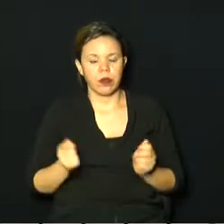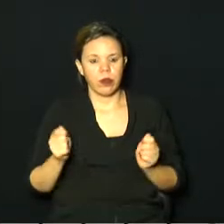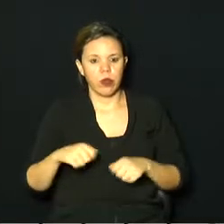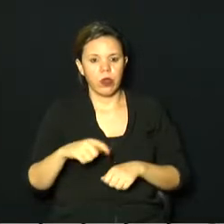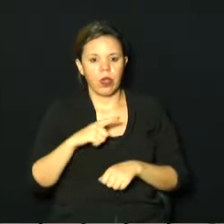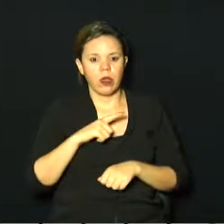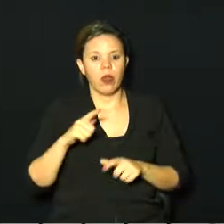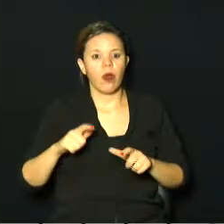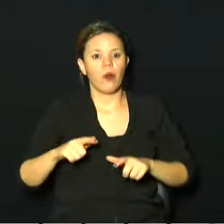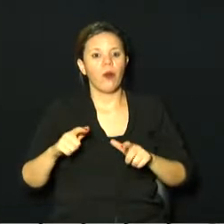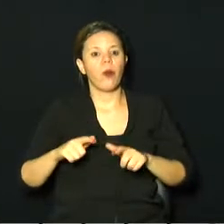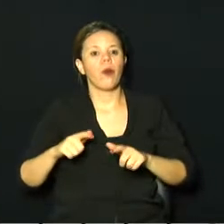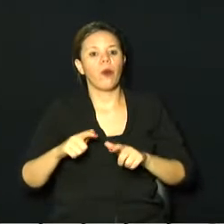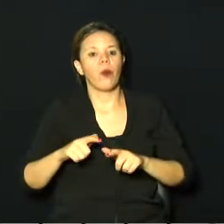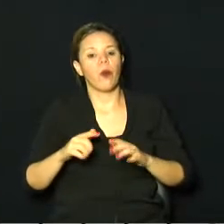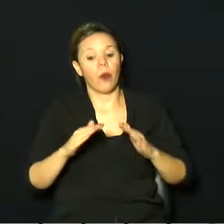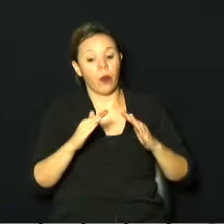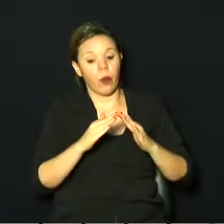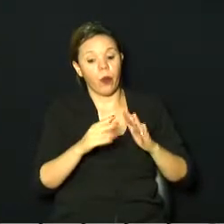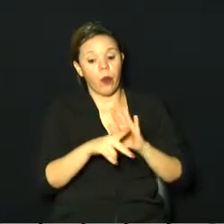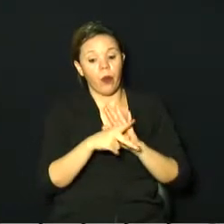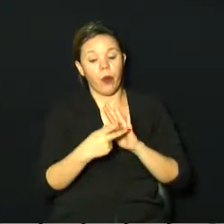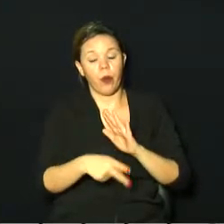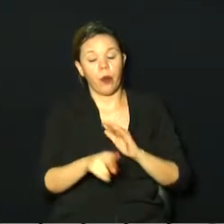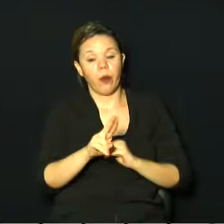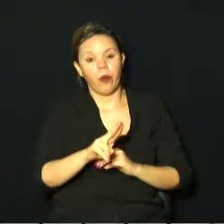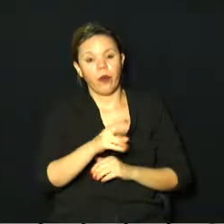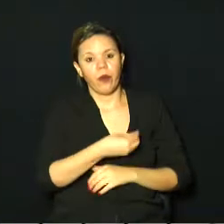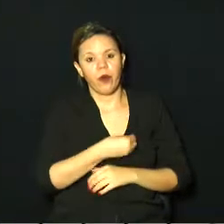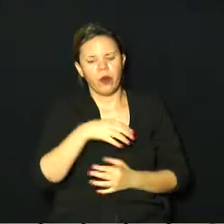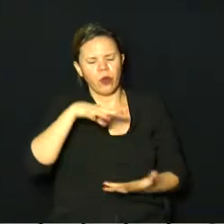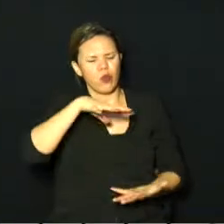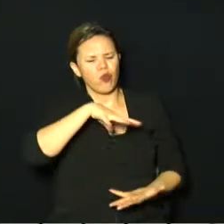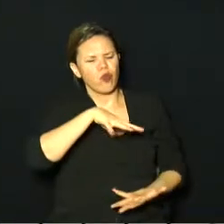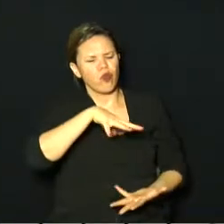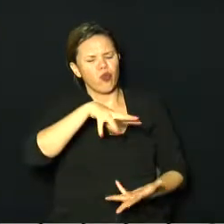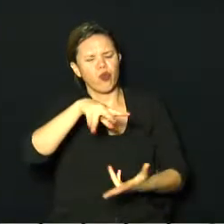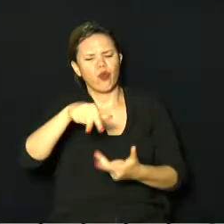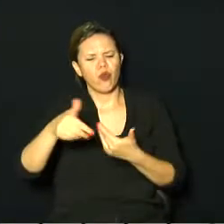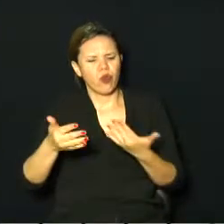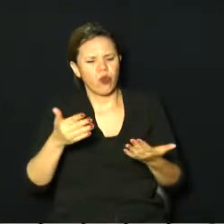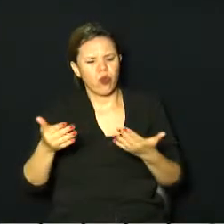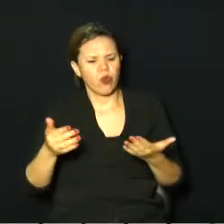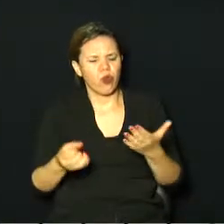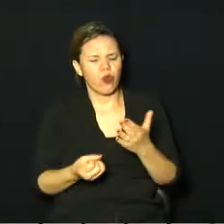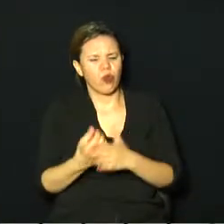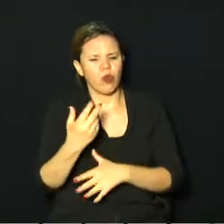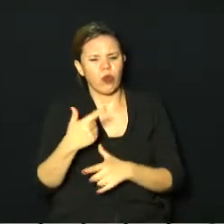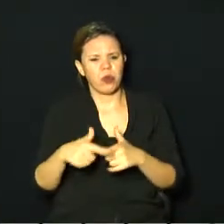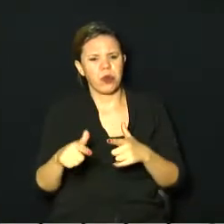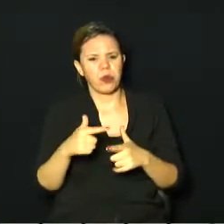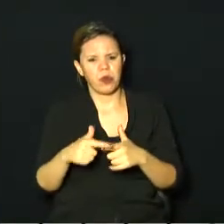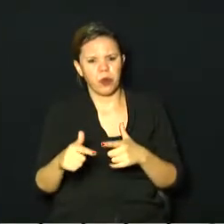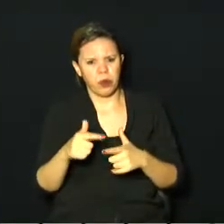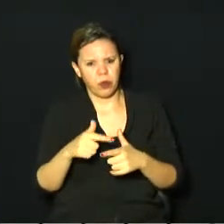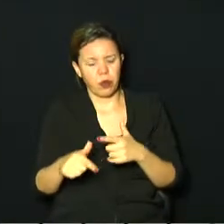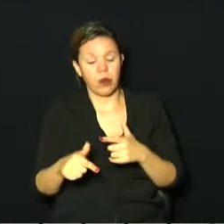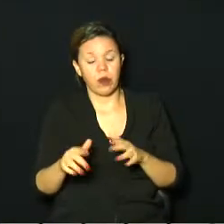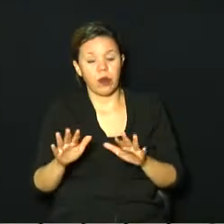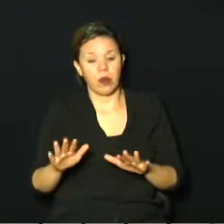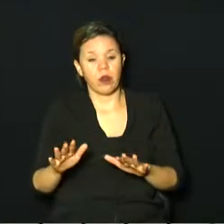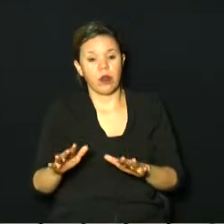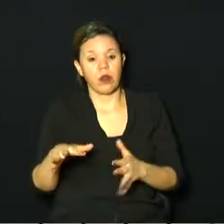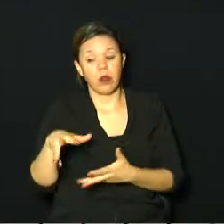abrigar. Nós estamos vendo que no mundo inteiro essa situação tem sido contornada